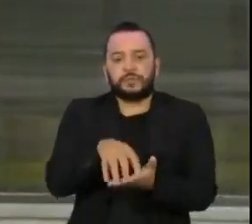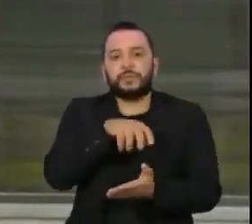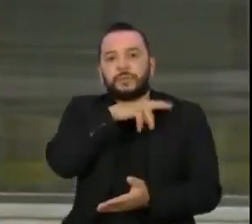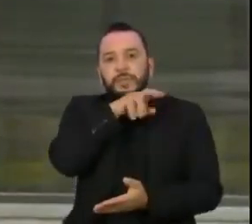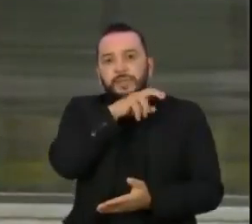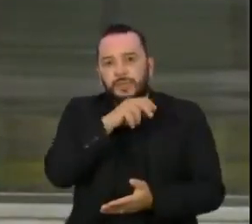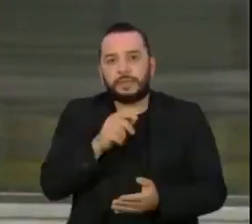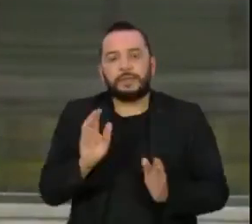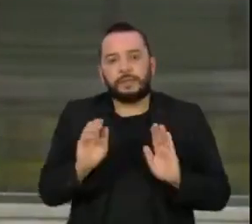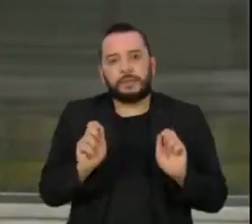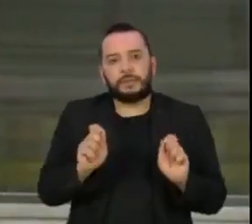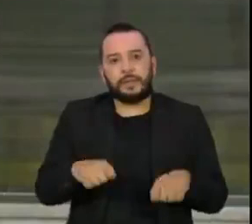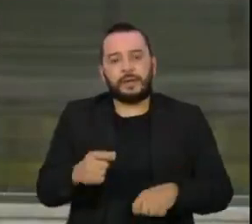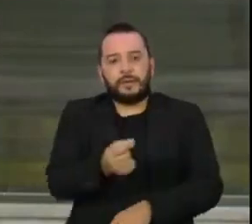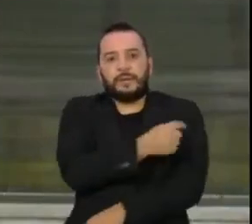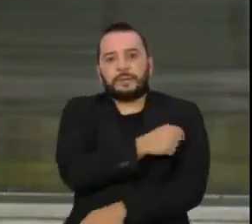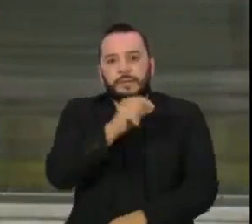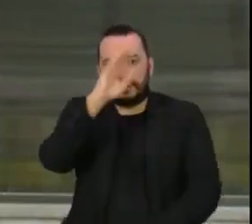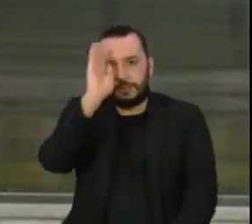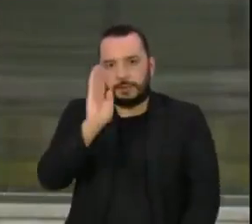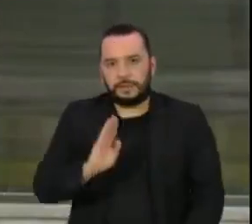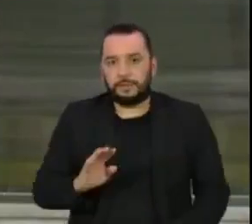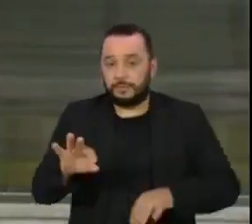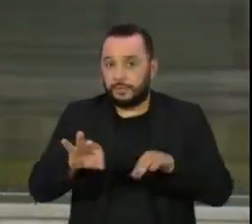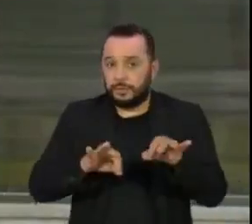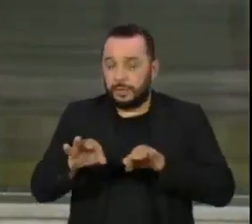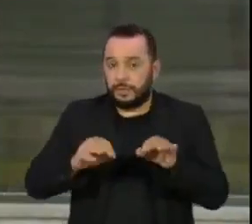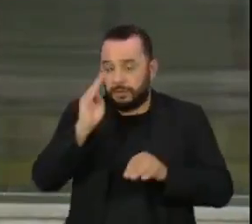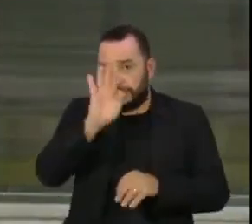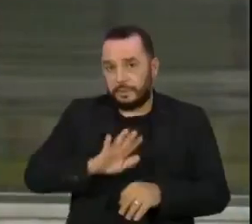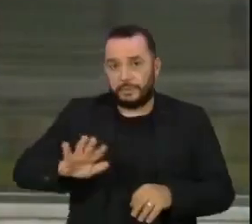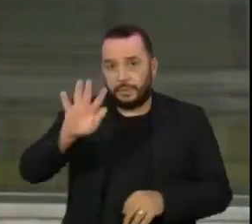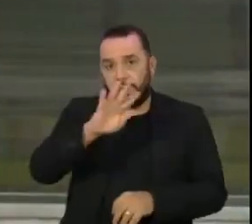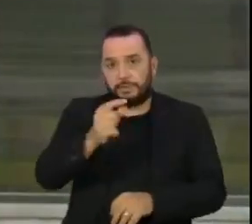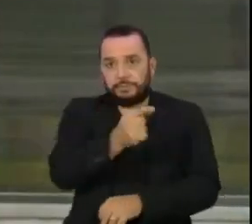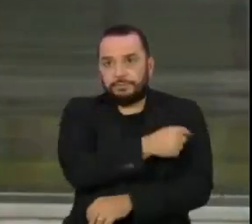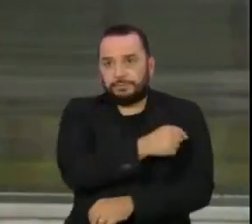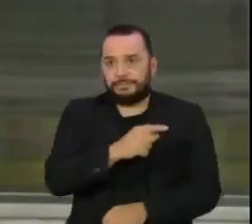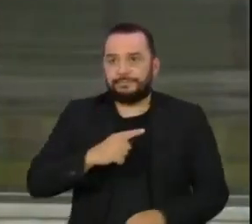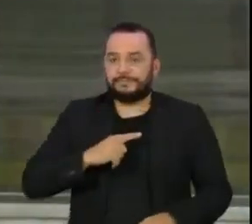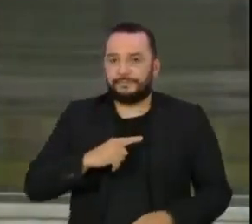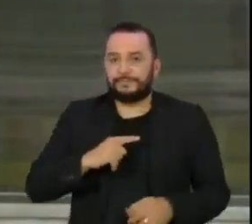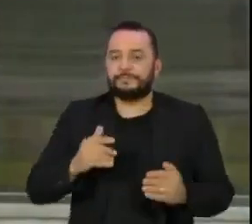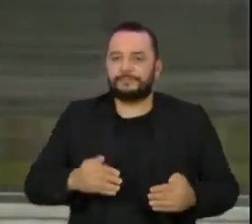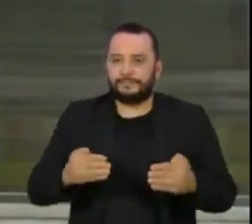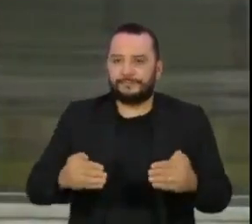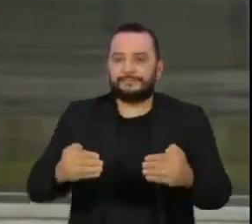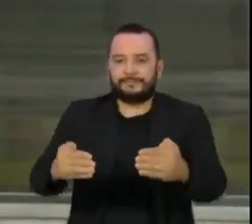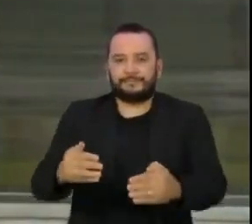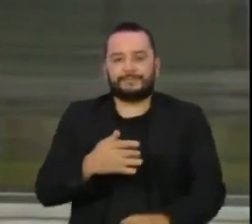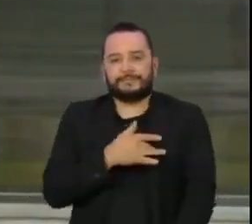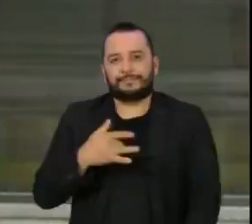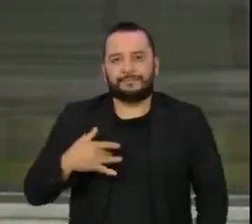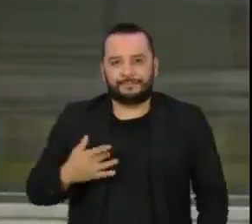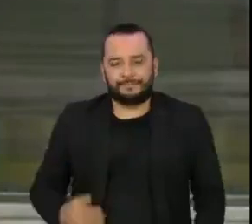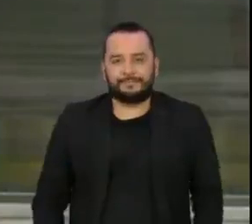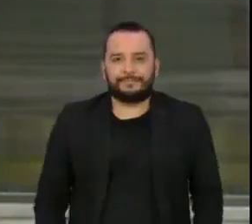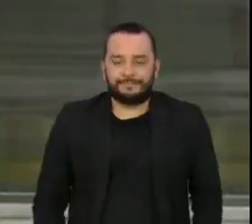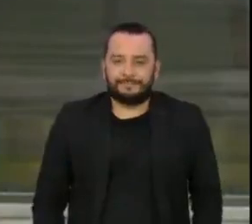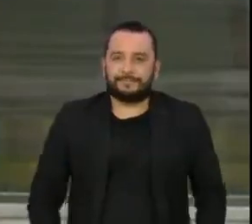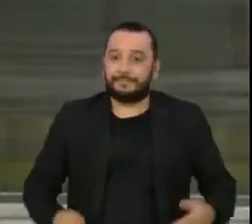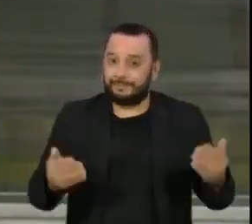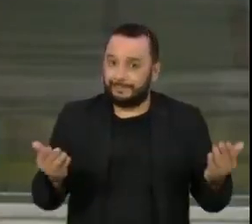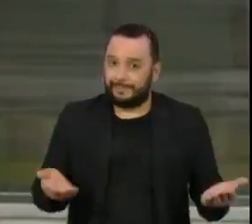a vacinação do Brasil, para o Programa Nacional de Imunização do Ministério da Saúde. E